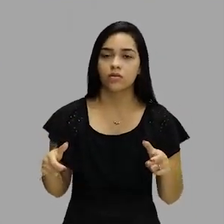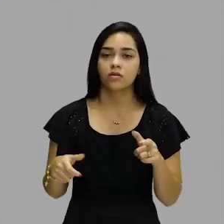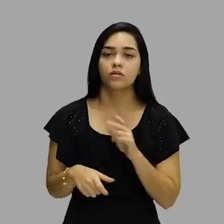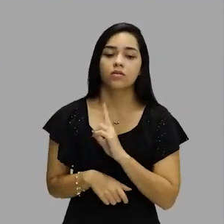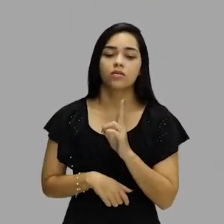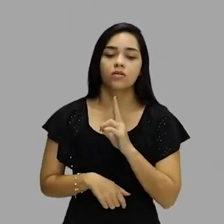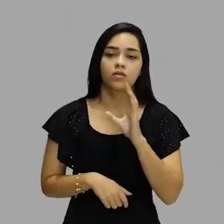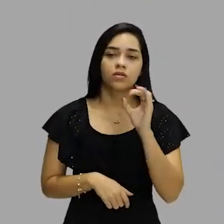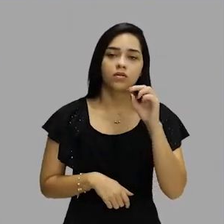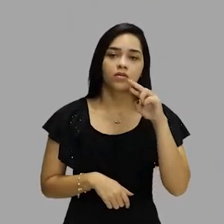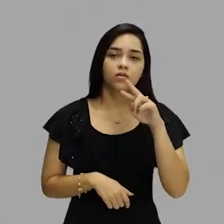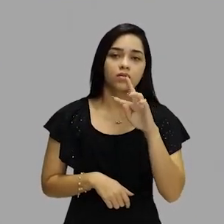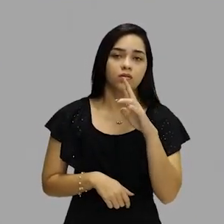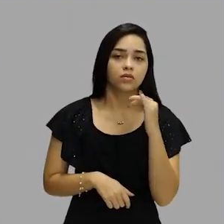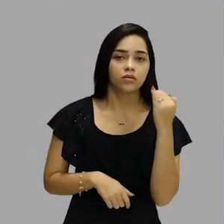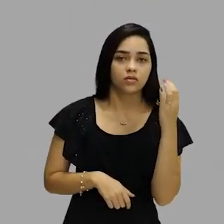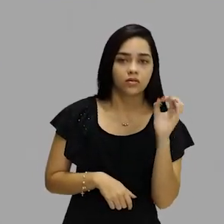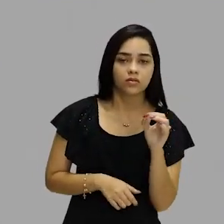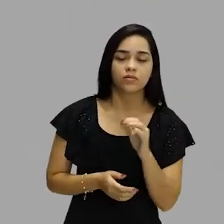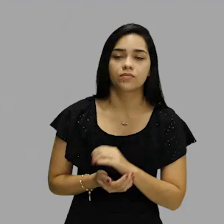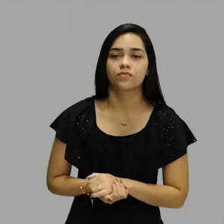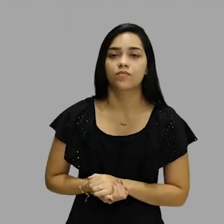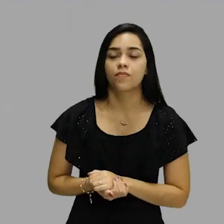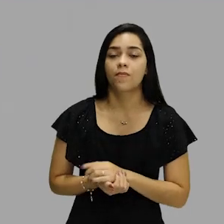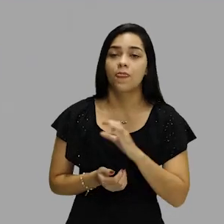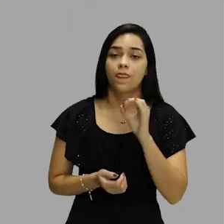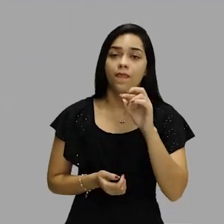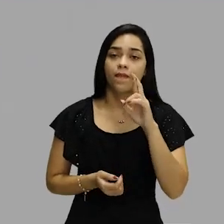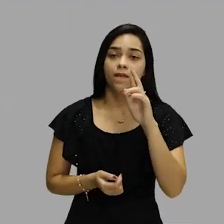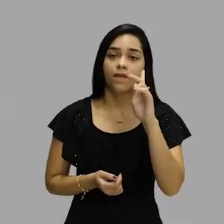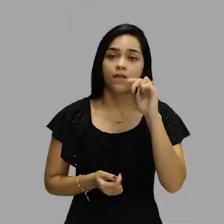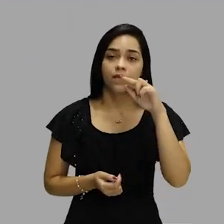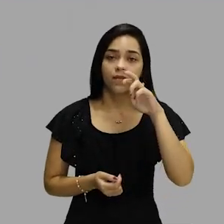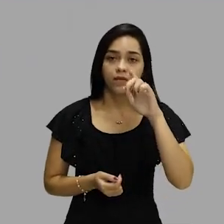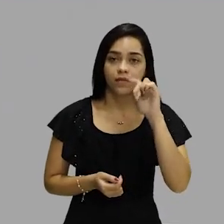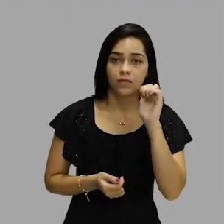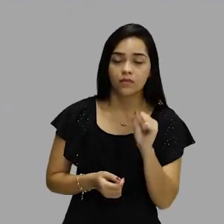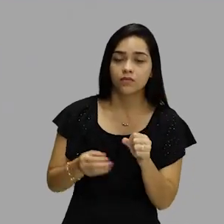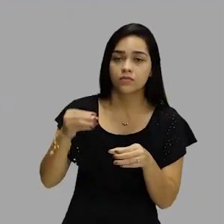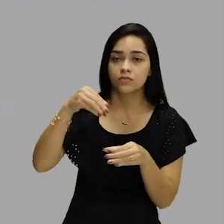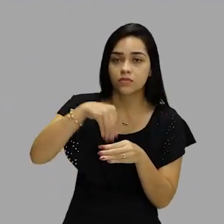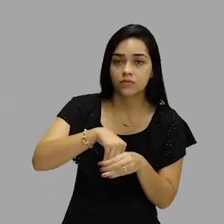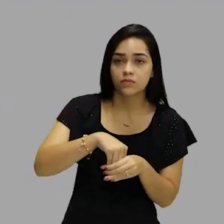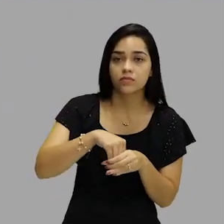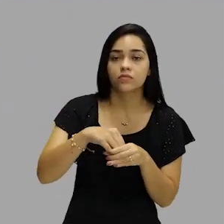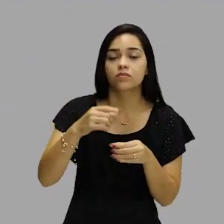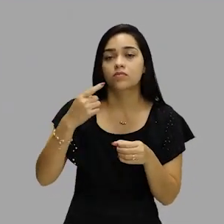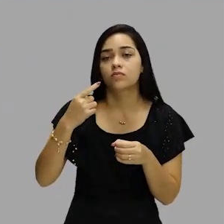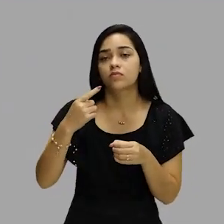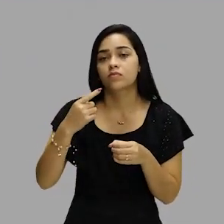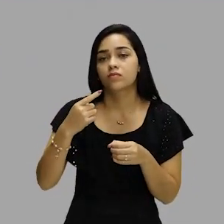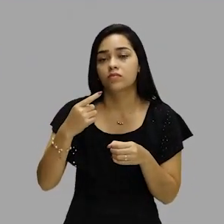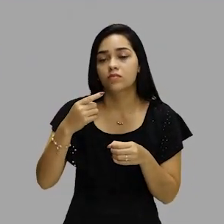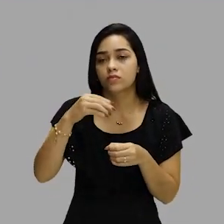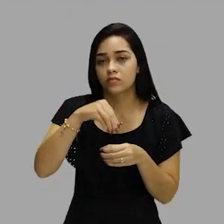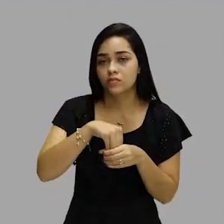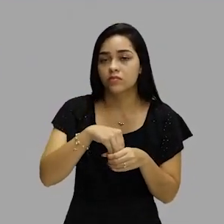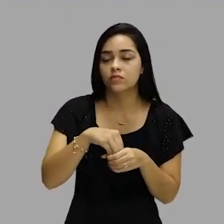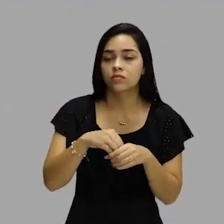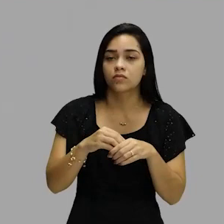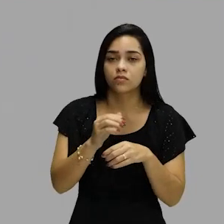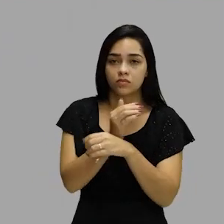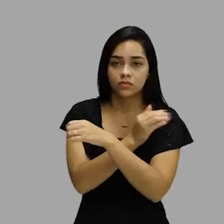de contração. Tá? As organelas que ficam no interior das células